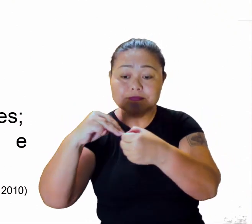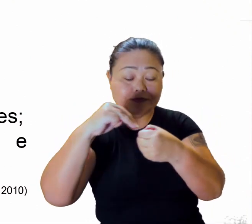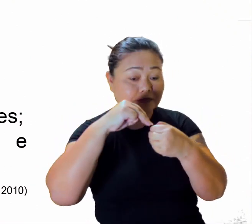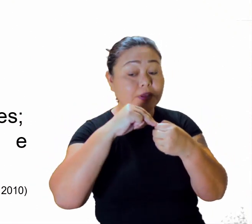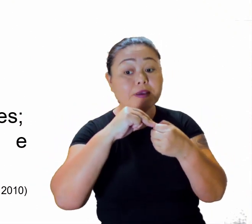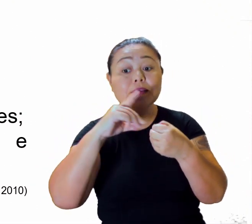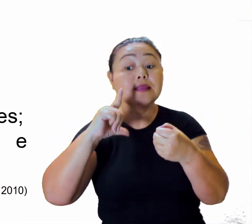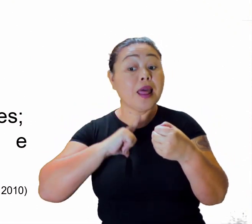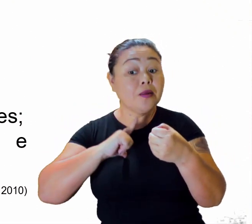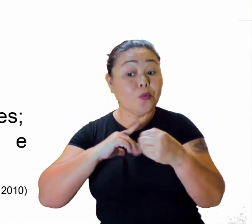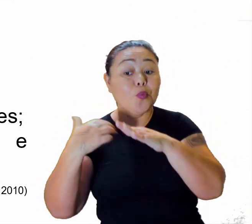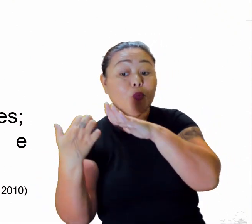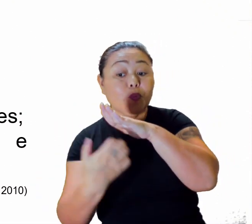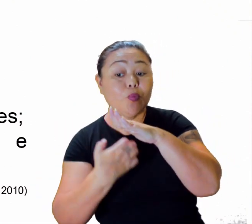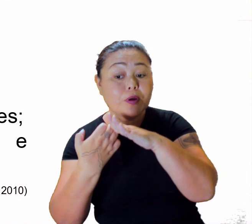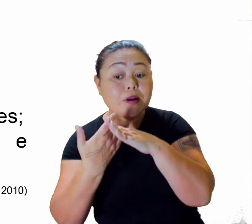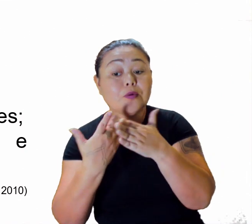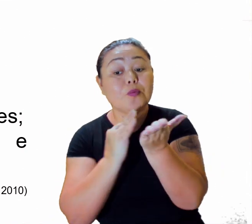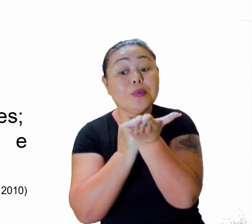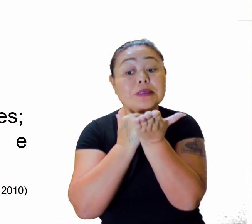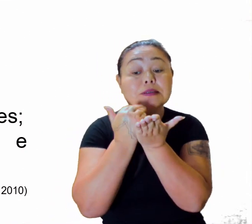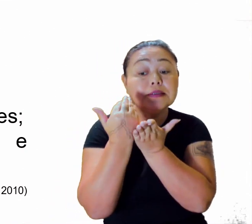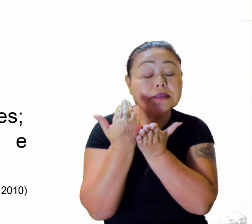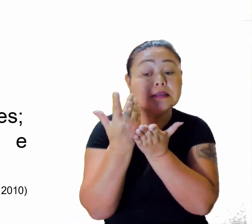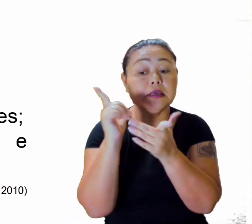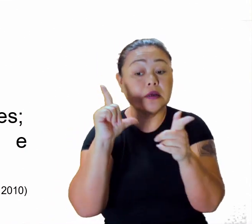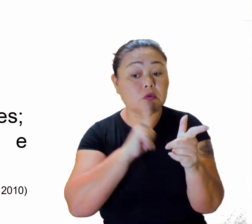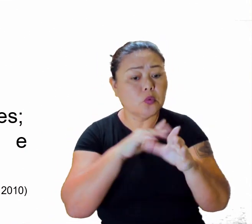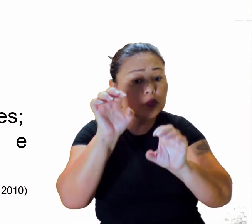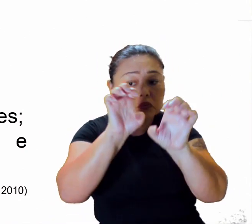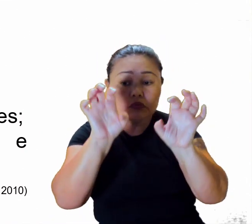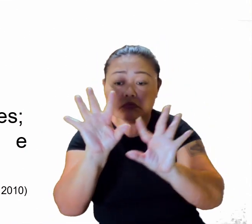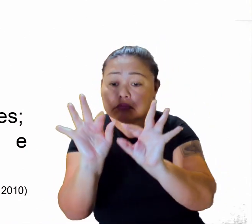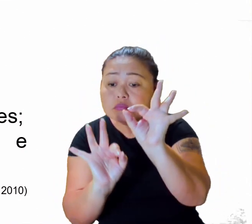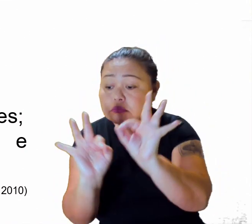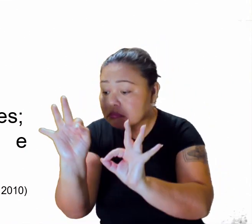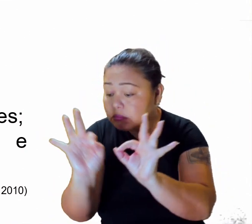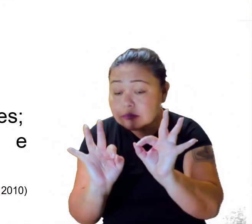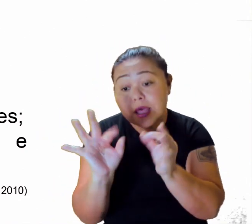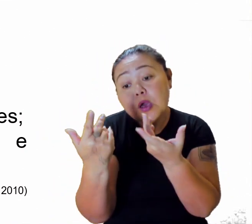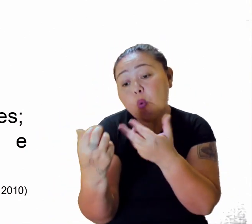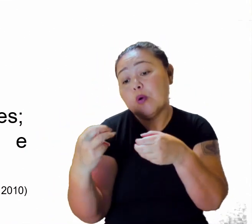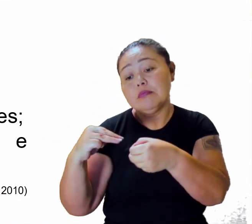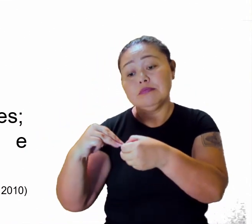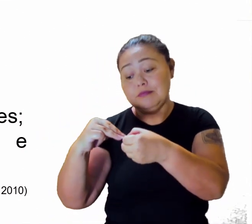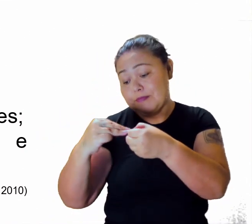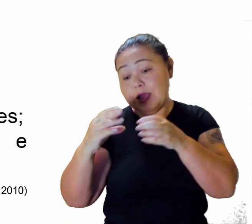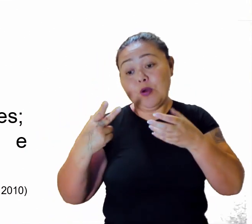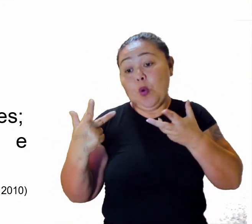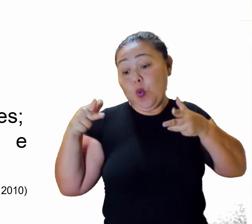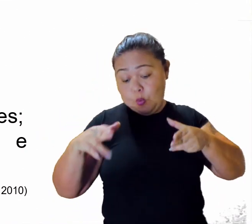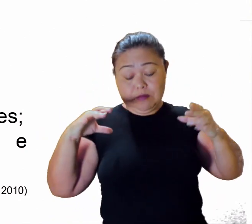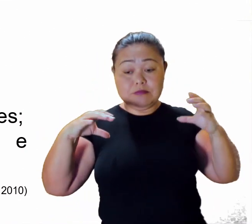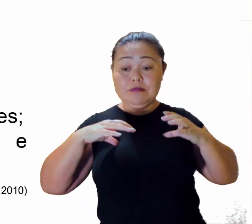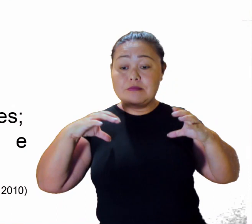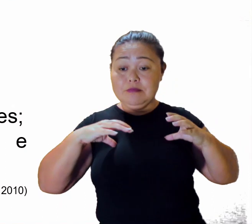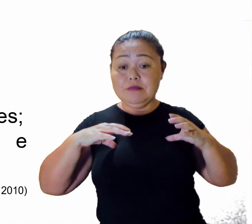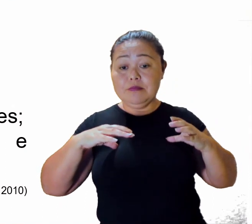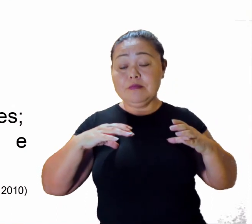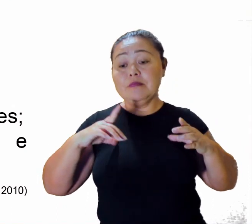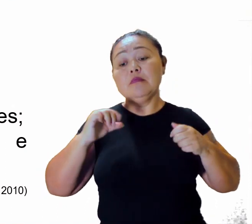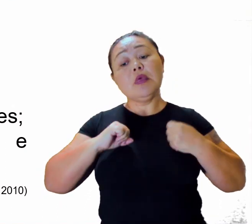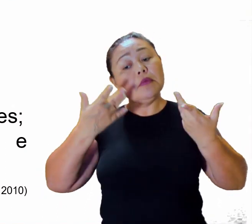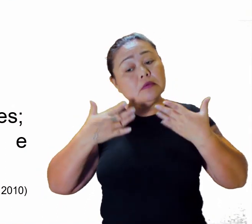indústria, começaram a se estruturar, e a gente falou também que também acaba sendo, de certa forma,